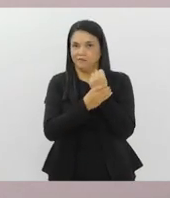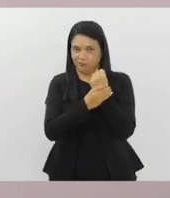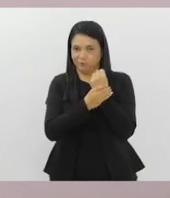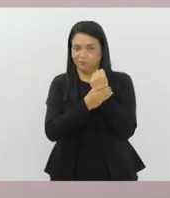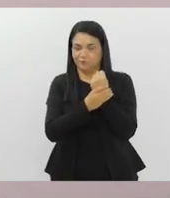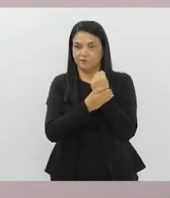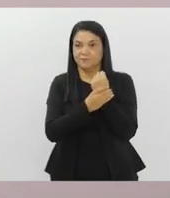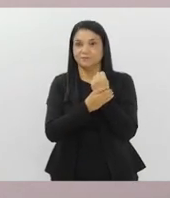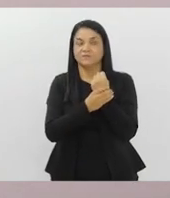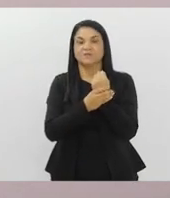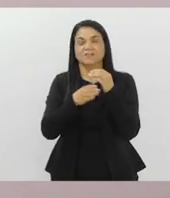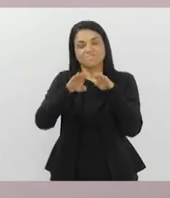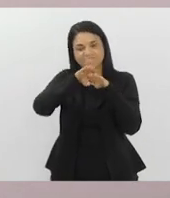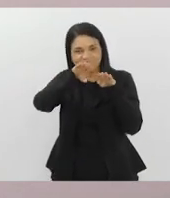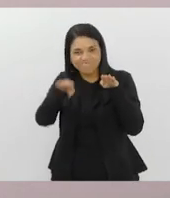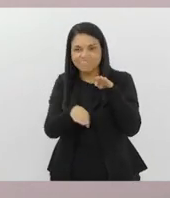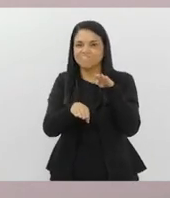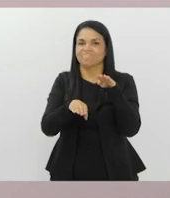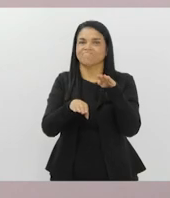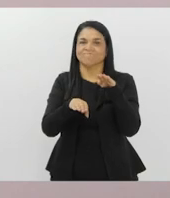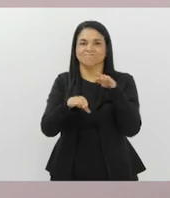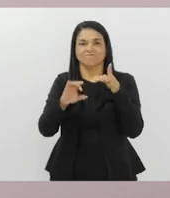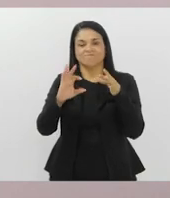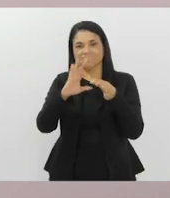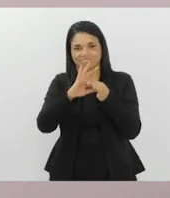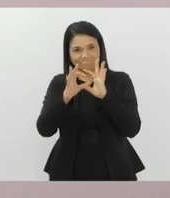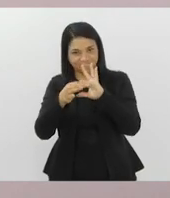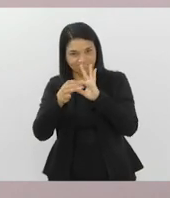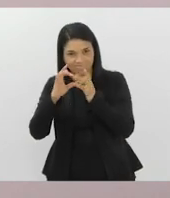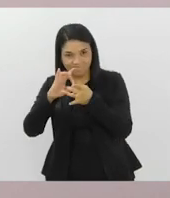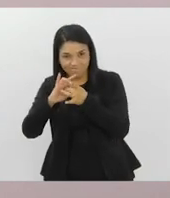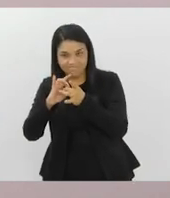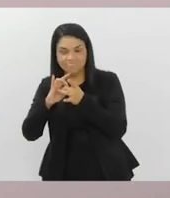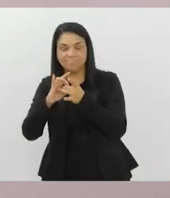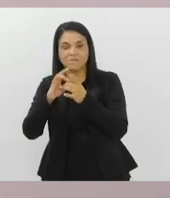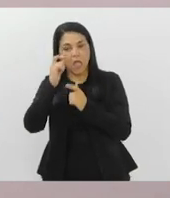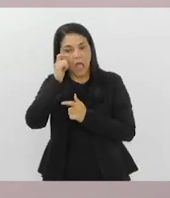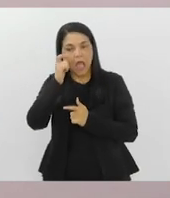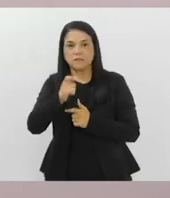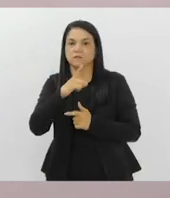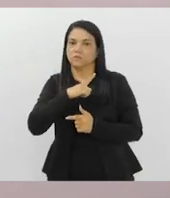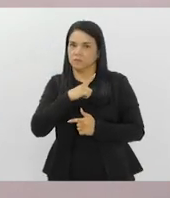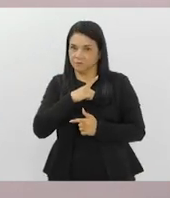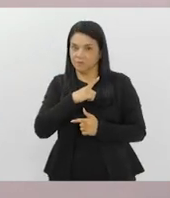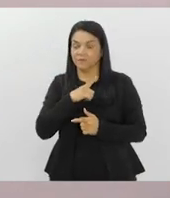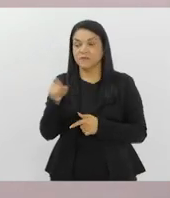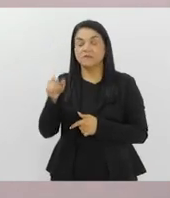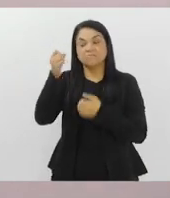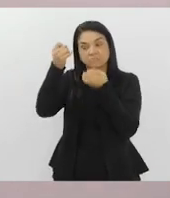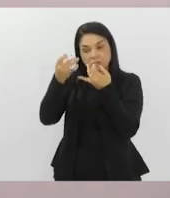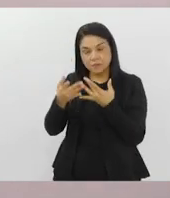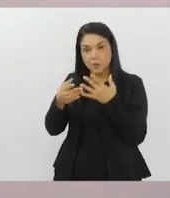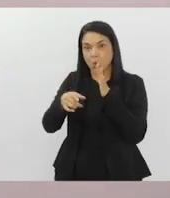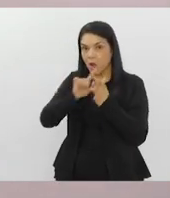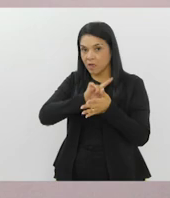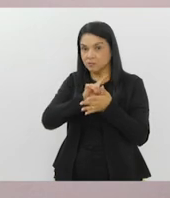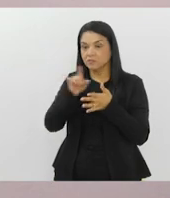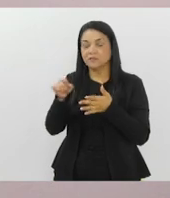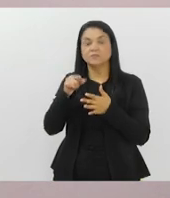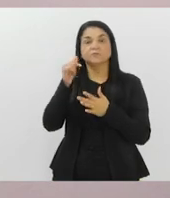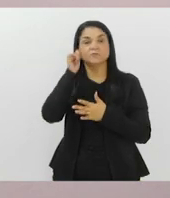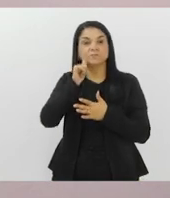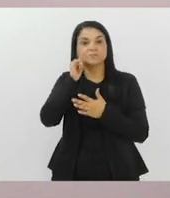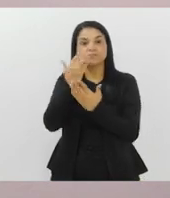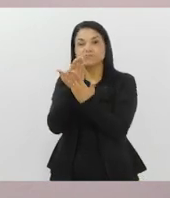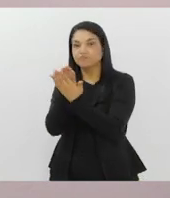contexto de desigualdade é um contexto que, de fato, nos chama a atenção. E a senhora falou também das mulheres estudantes,